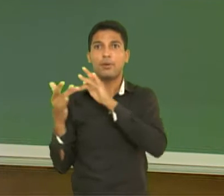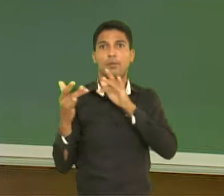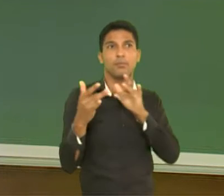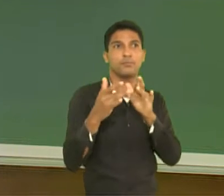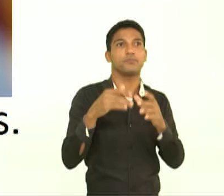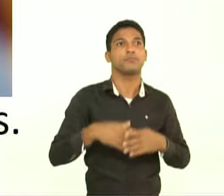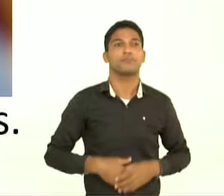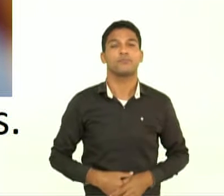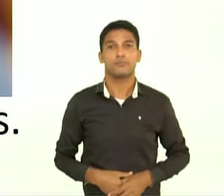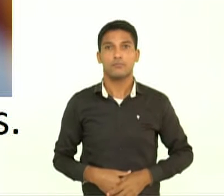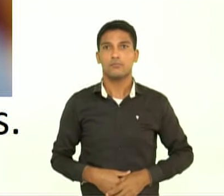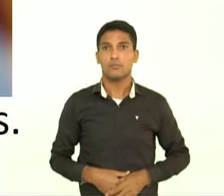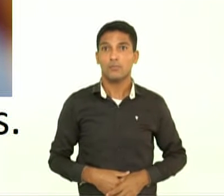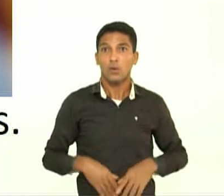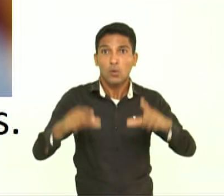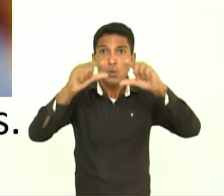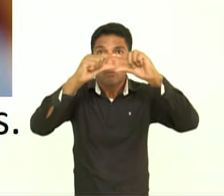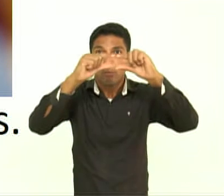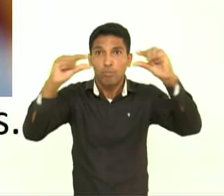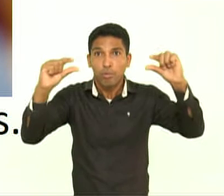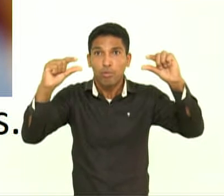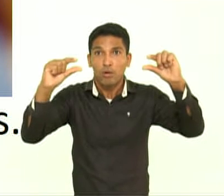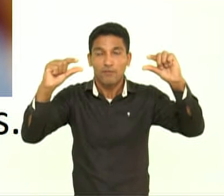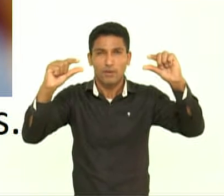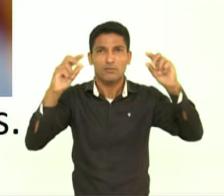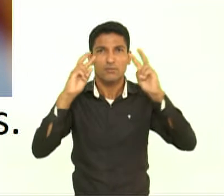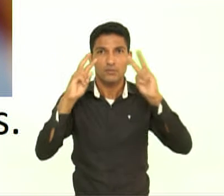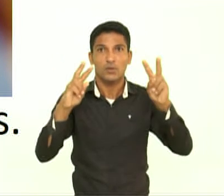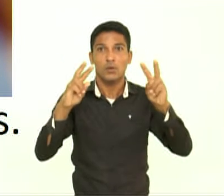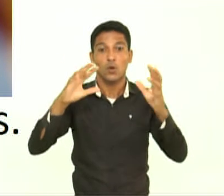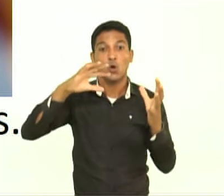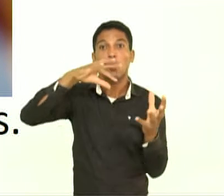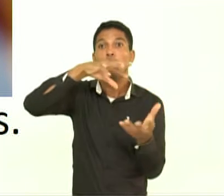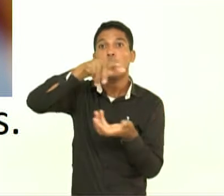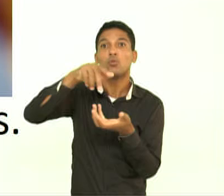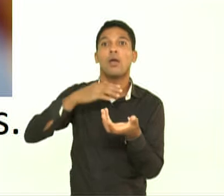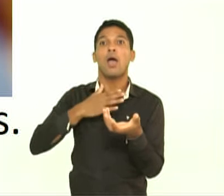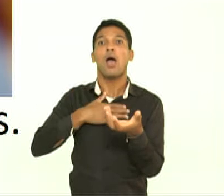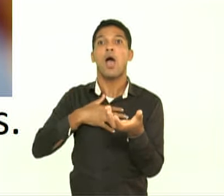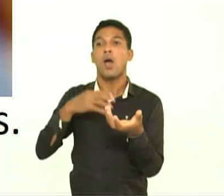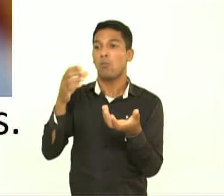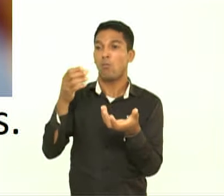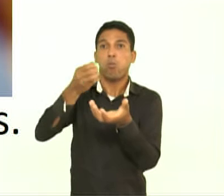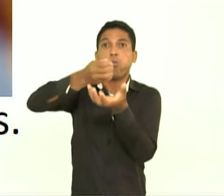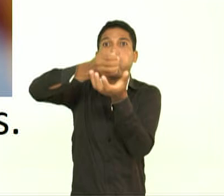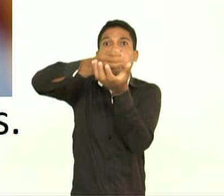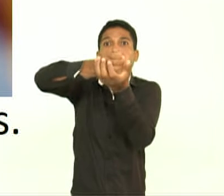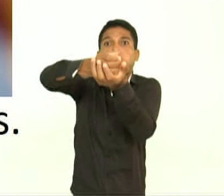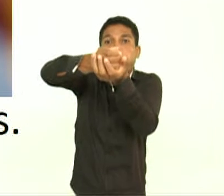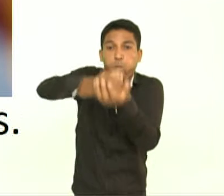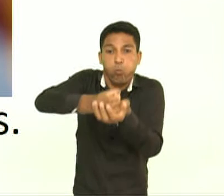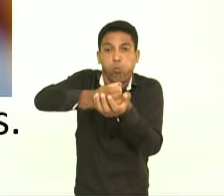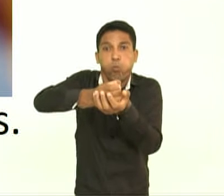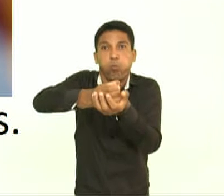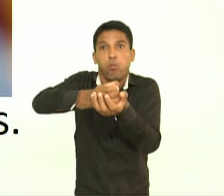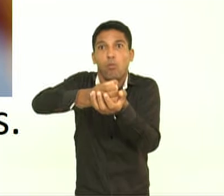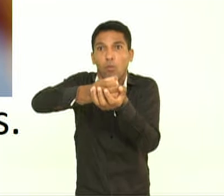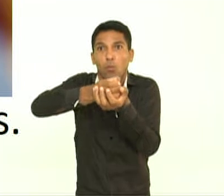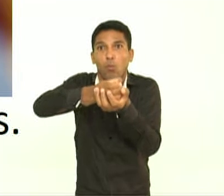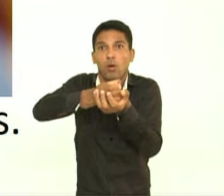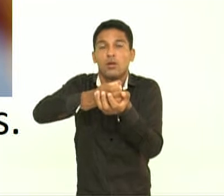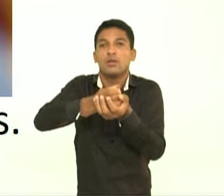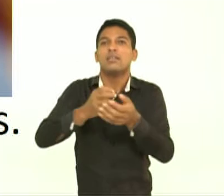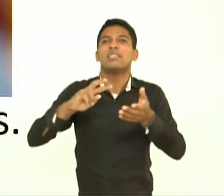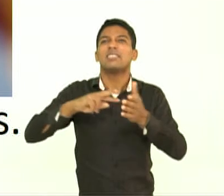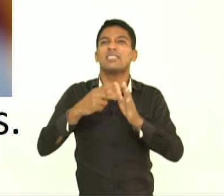considera até essa frase muito famosa, o mundo está na palma de suas mãos. Aquela ideia de uma aldeia global. Tudo é muito próximo